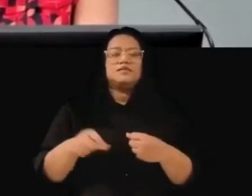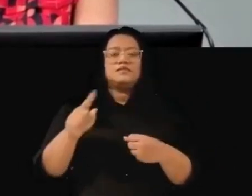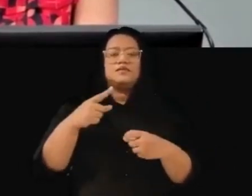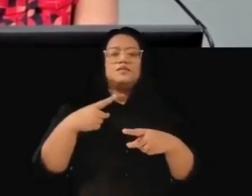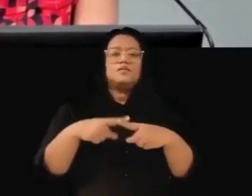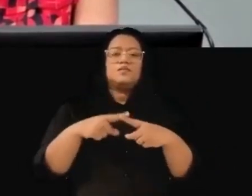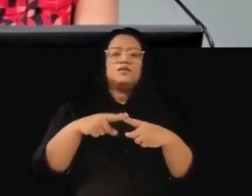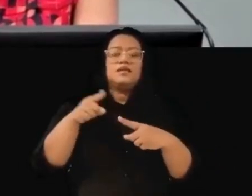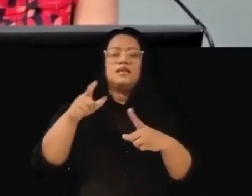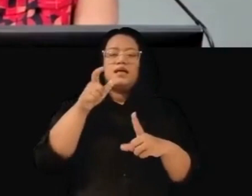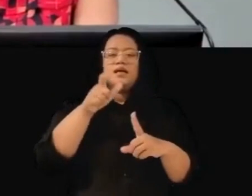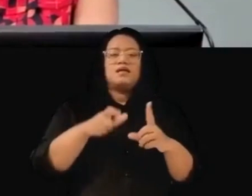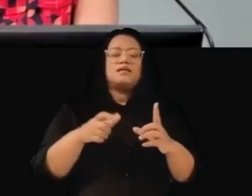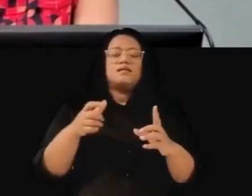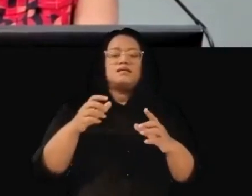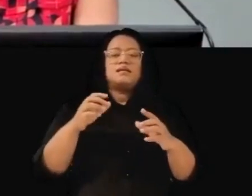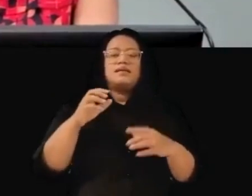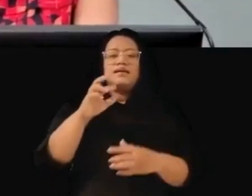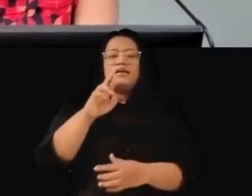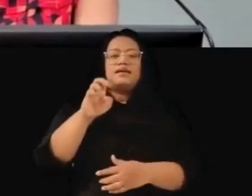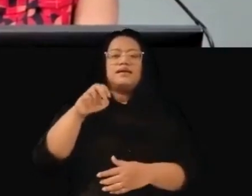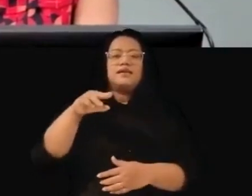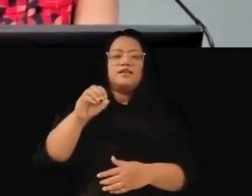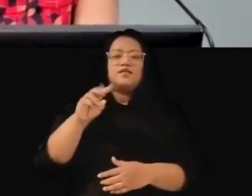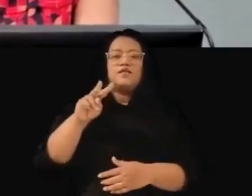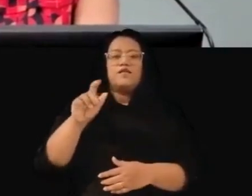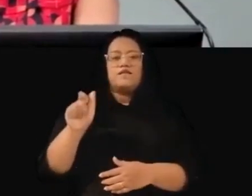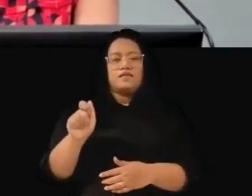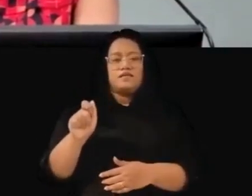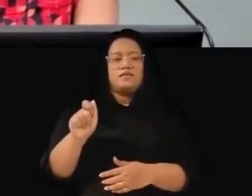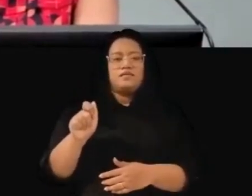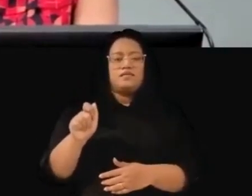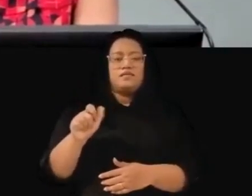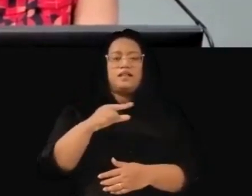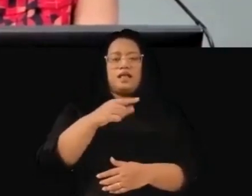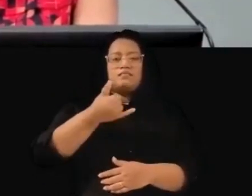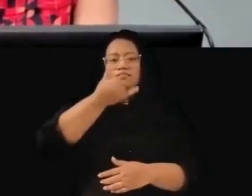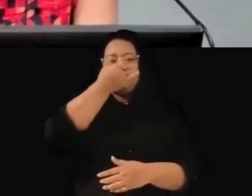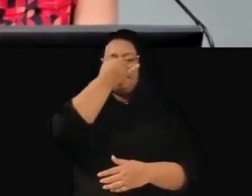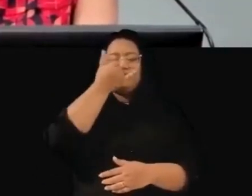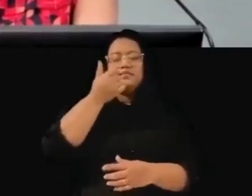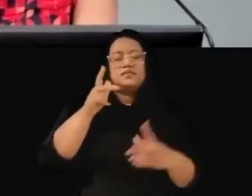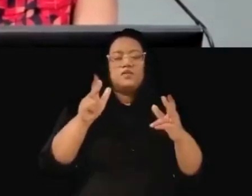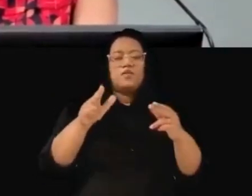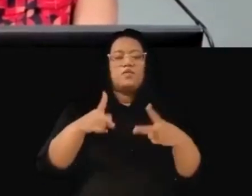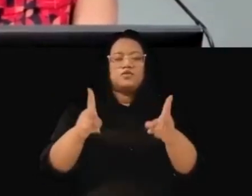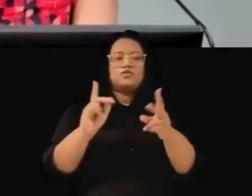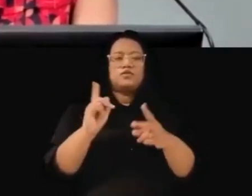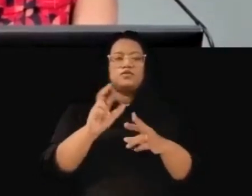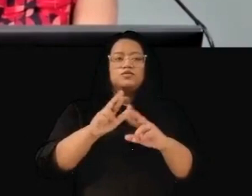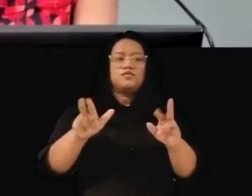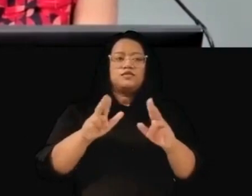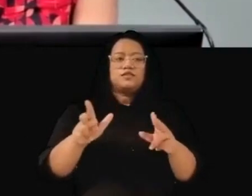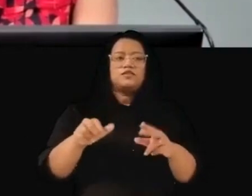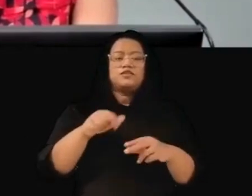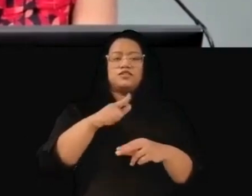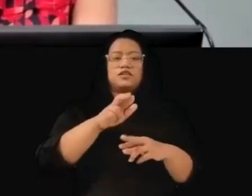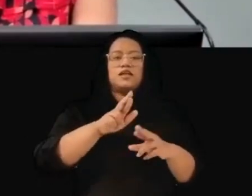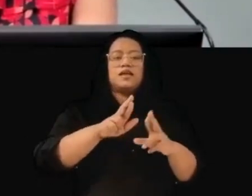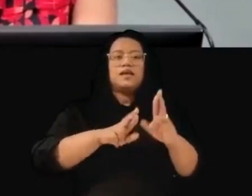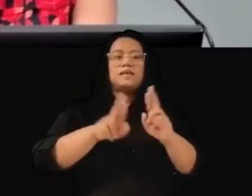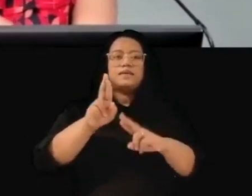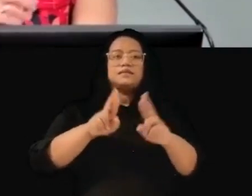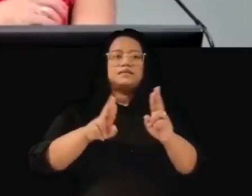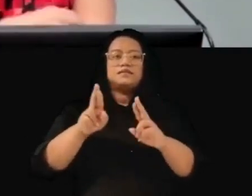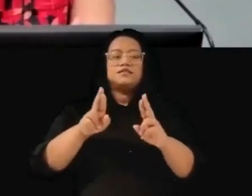Renova. Eu acho que é curioso, porque quando você conversa com um representante das empresas responsáveis,